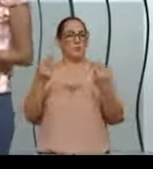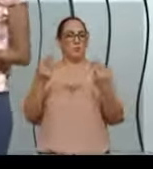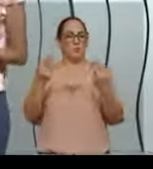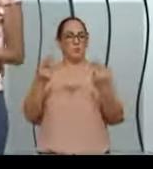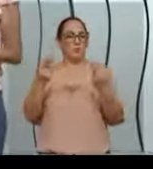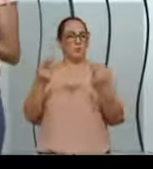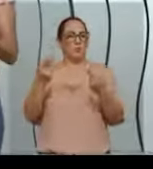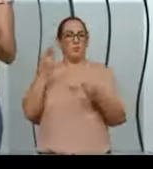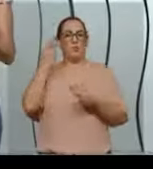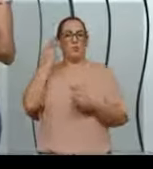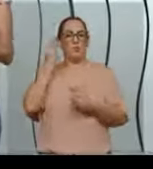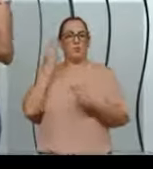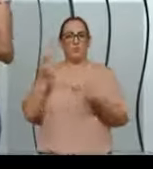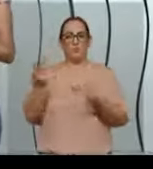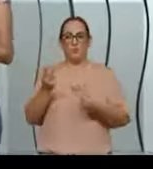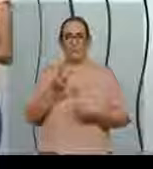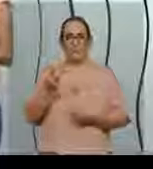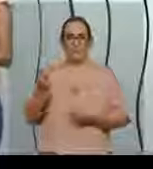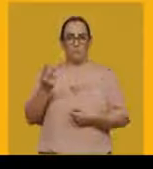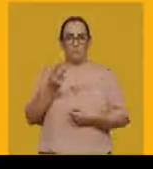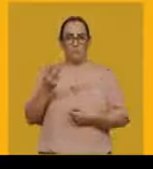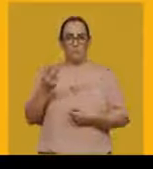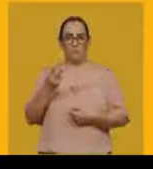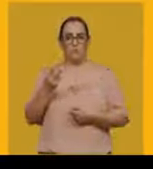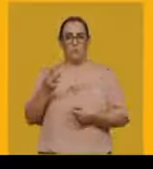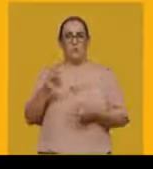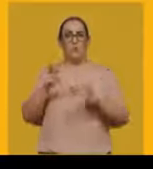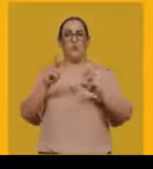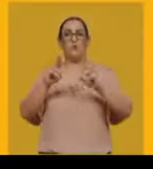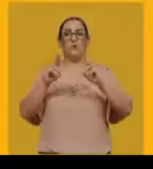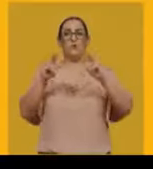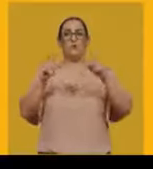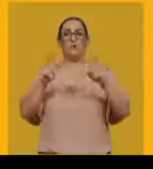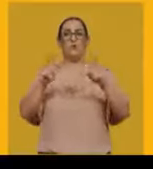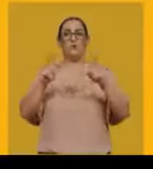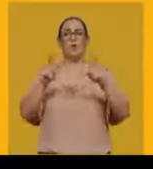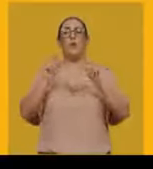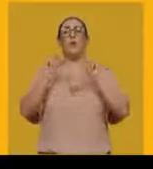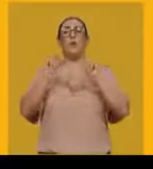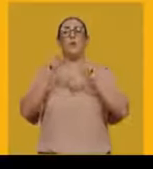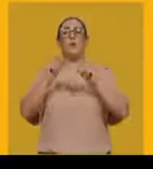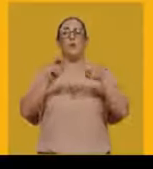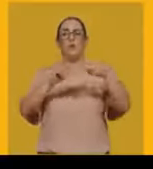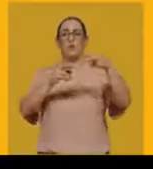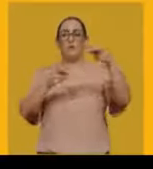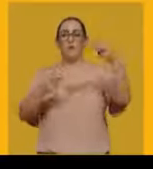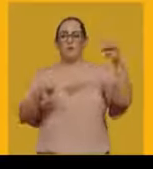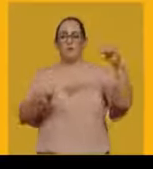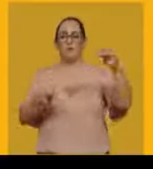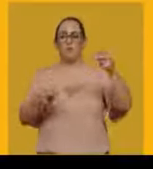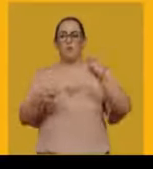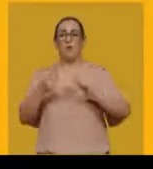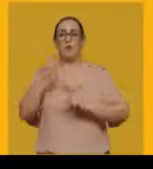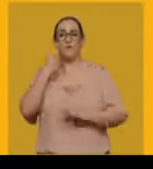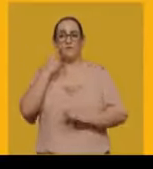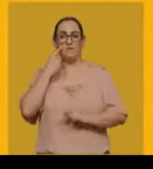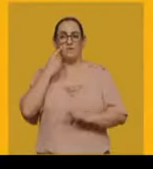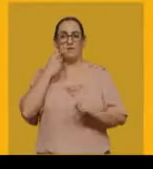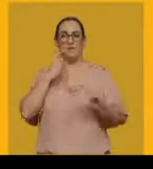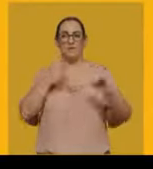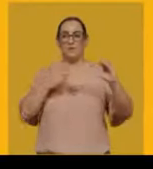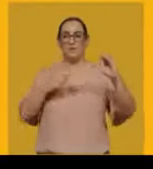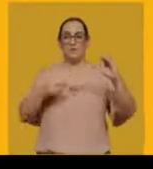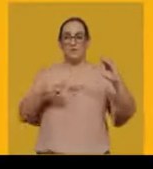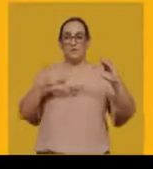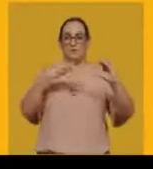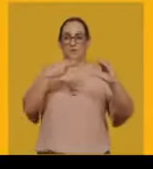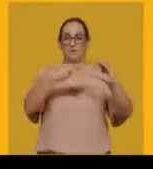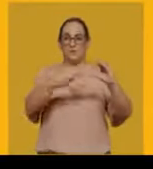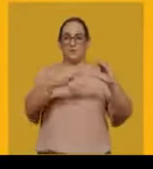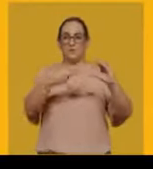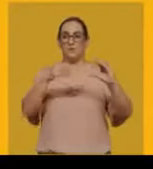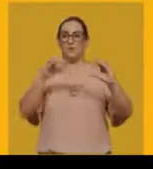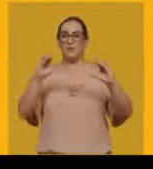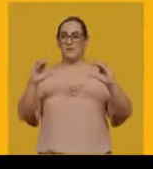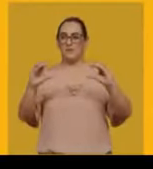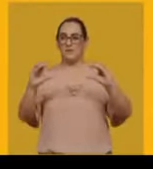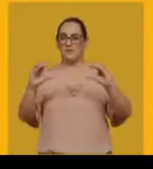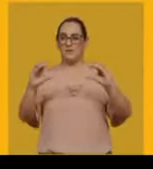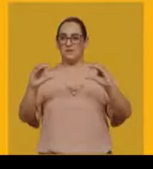vai diferenciar vai ser justamente a estrutura. Então, aqui eu tenho um